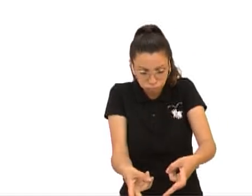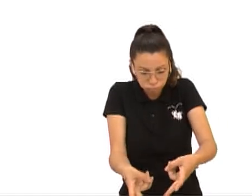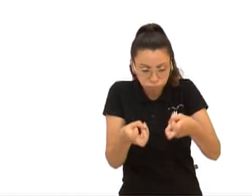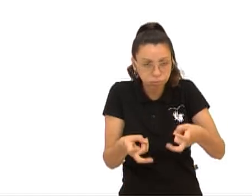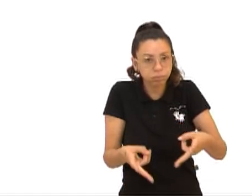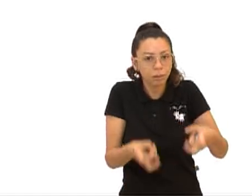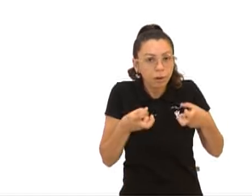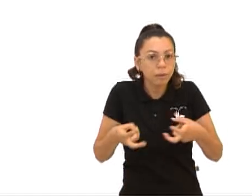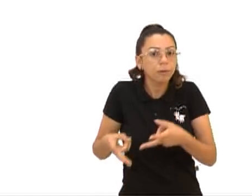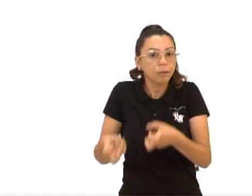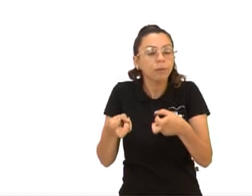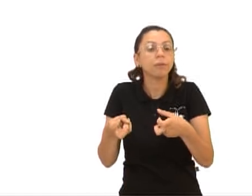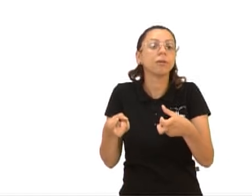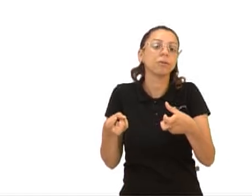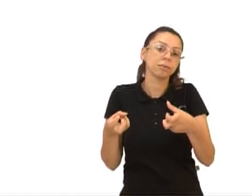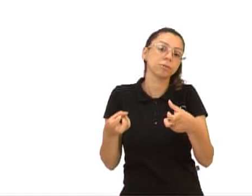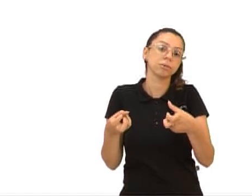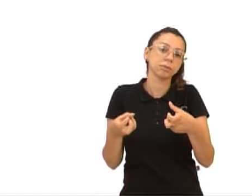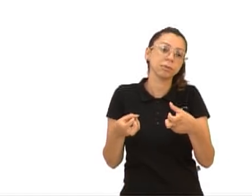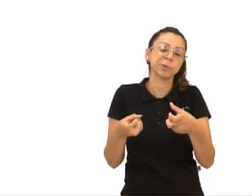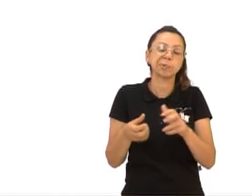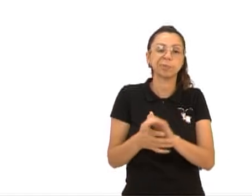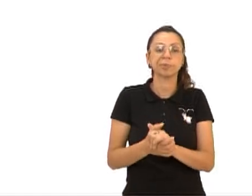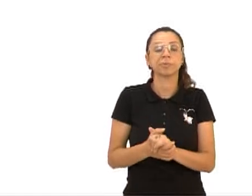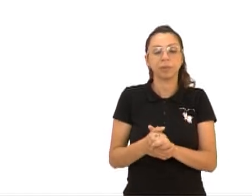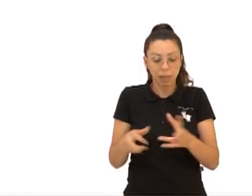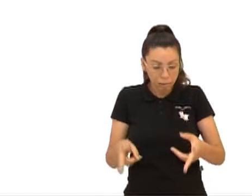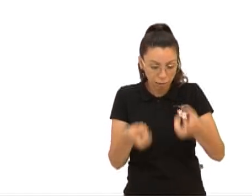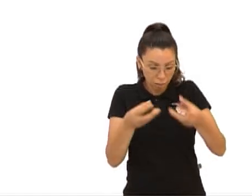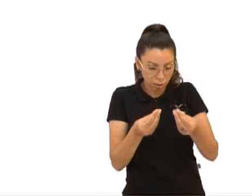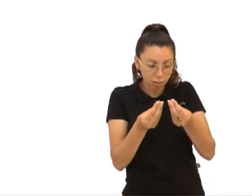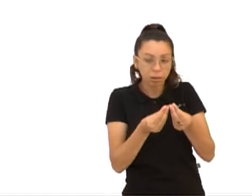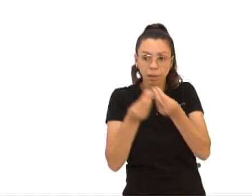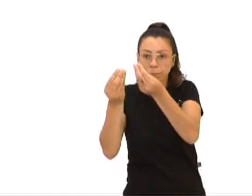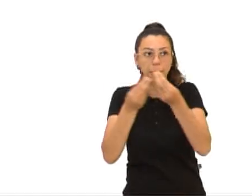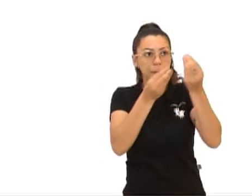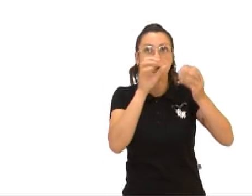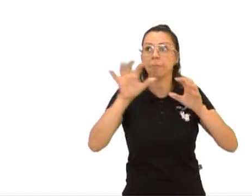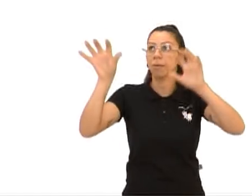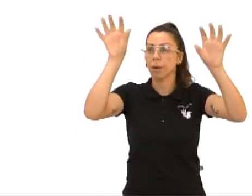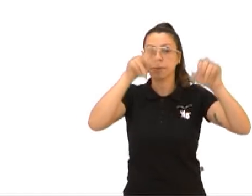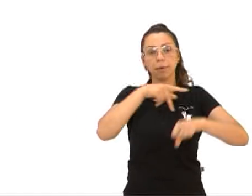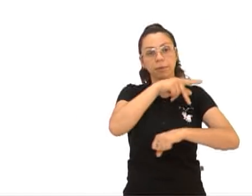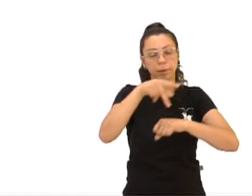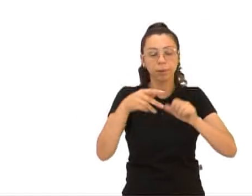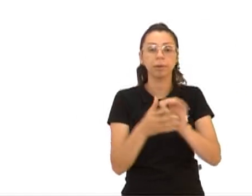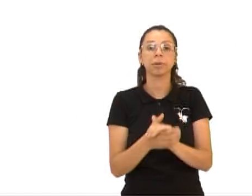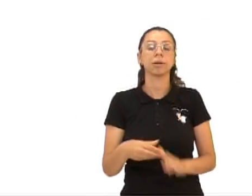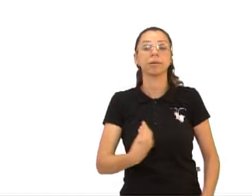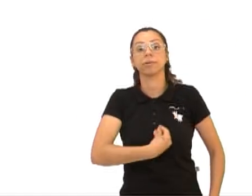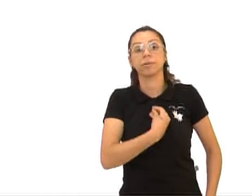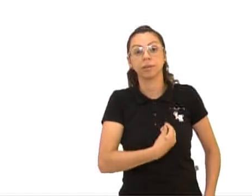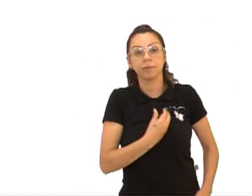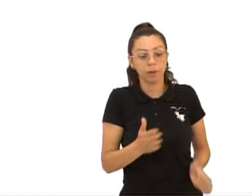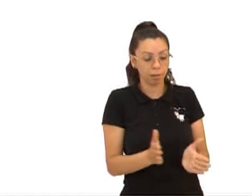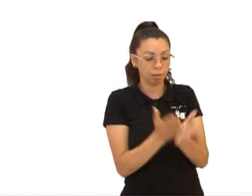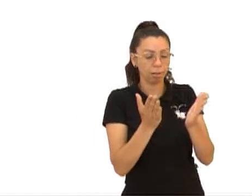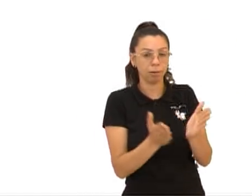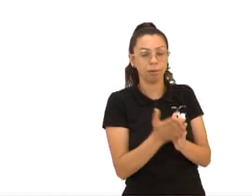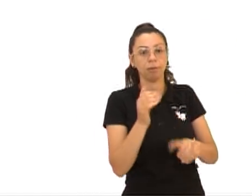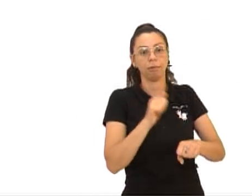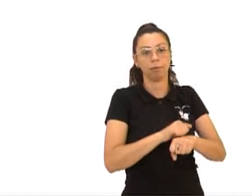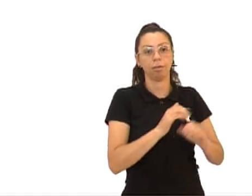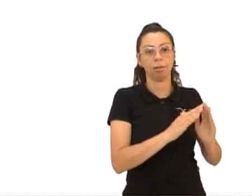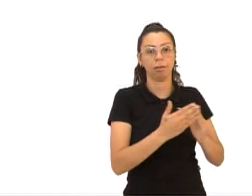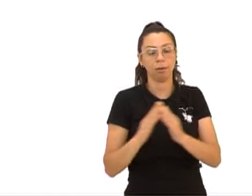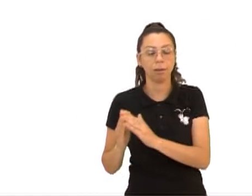é enviada toda aí para outros países do mundo, né? Eles vivem em ocupações irregulares, em favelas, e ganham menos de